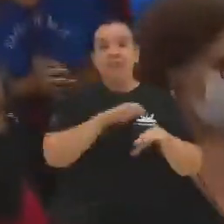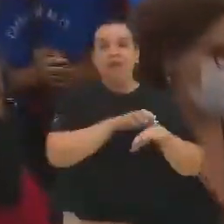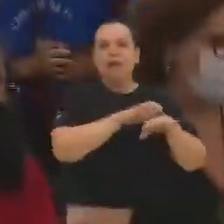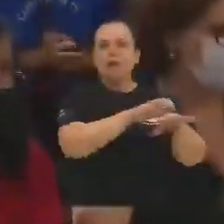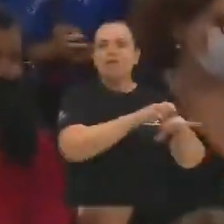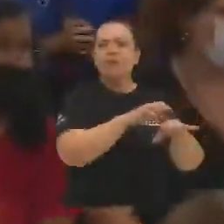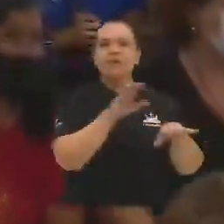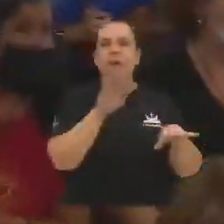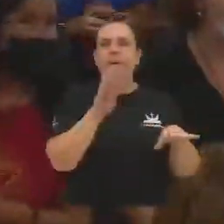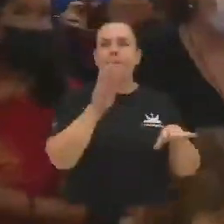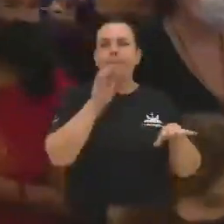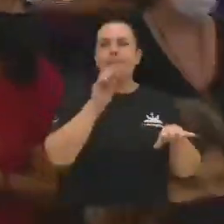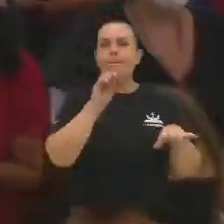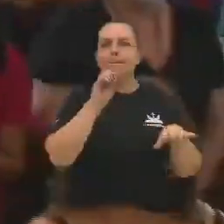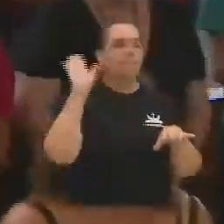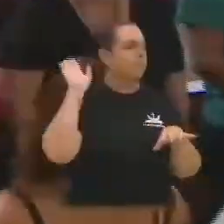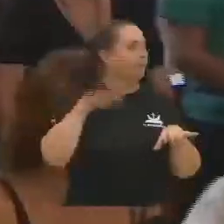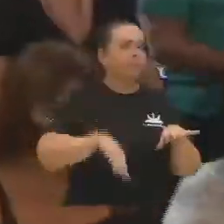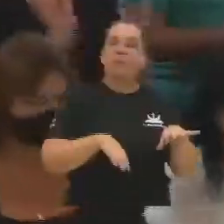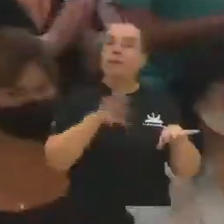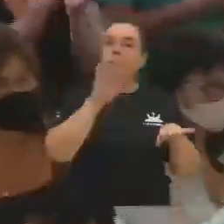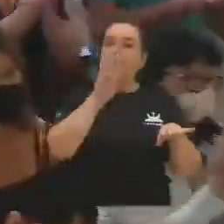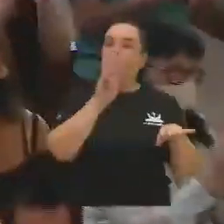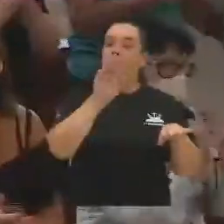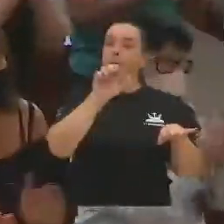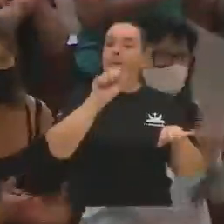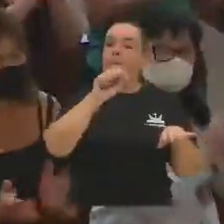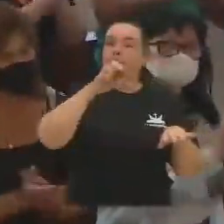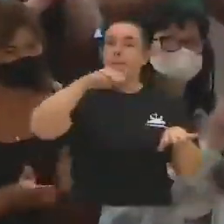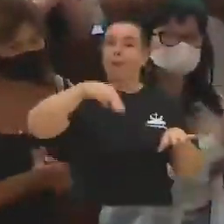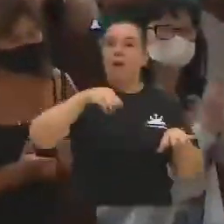Caravana de Bambuí, Minas Gerais.